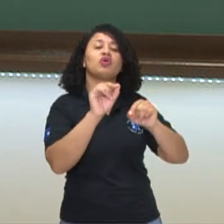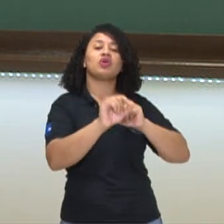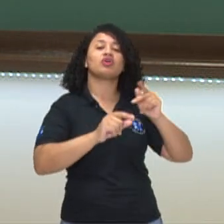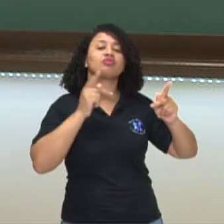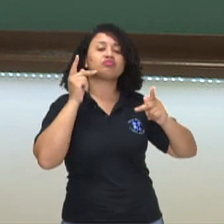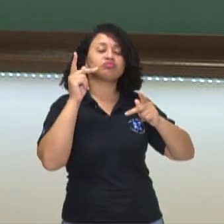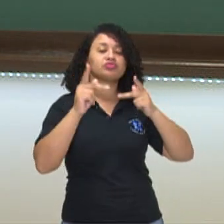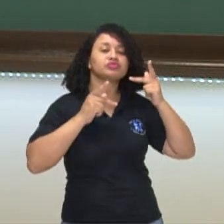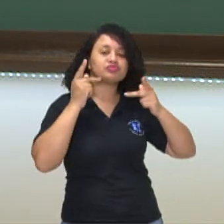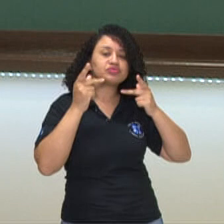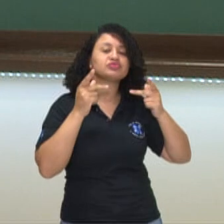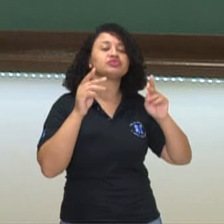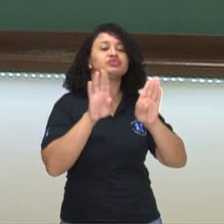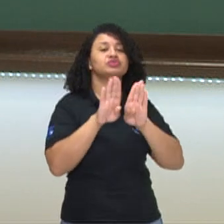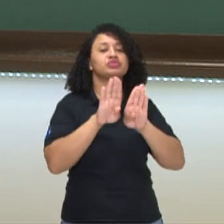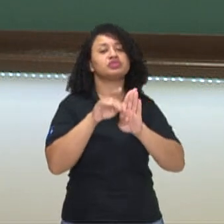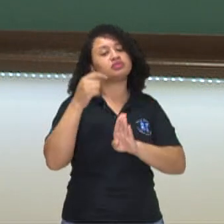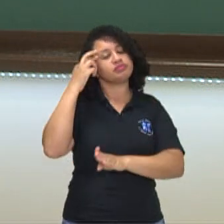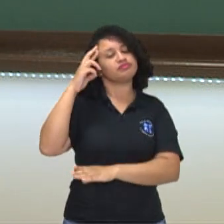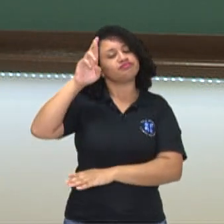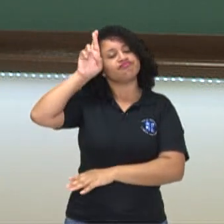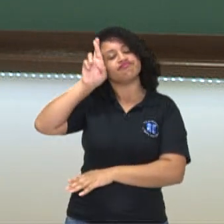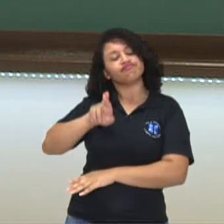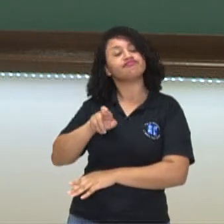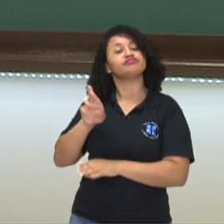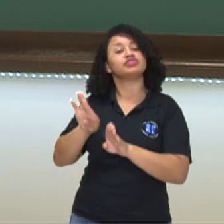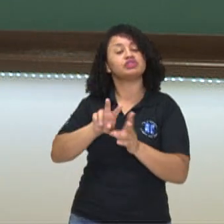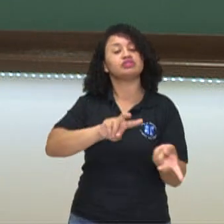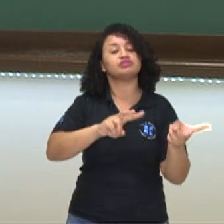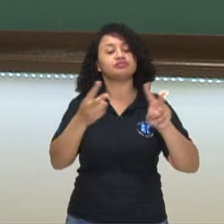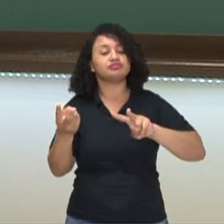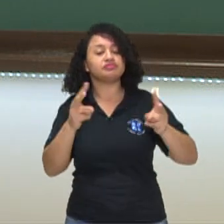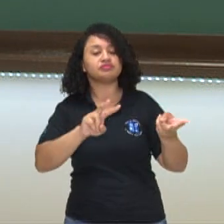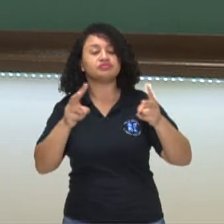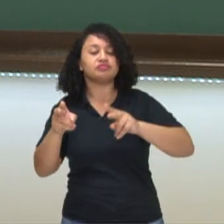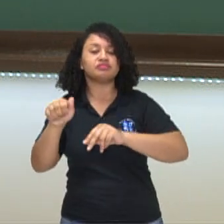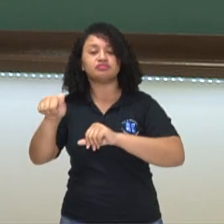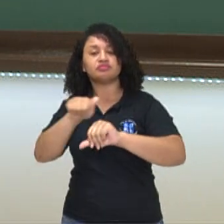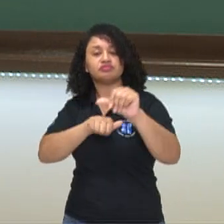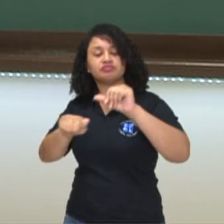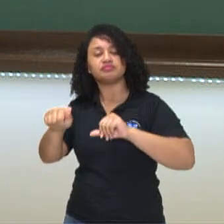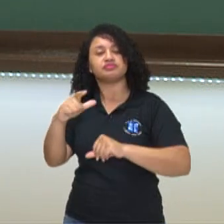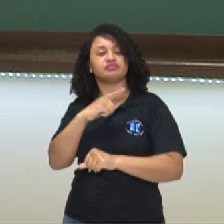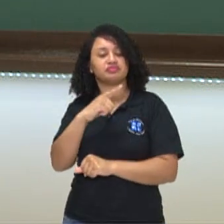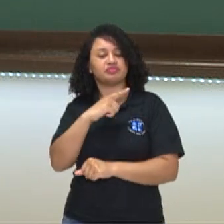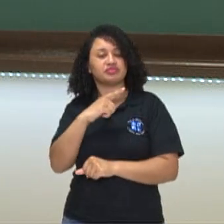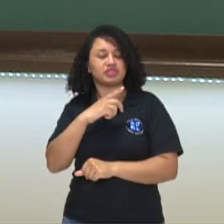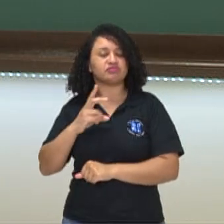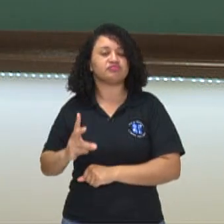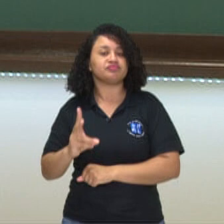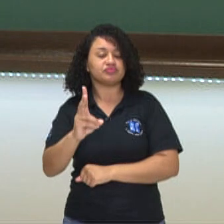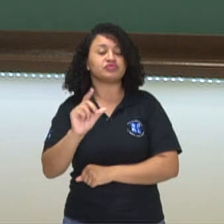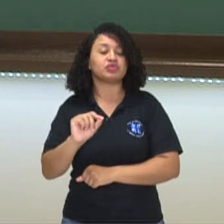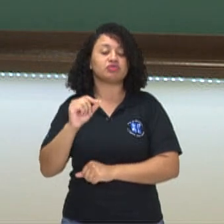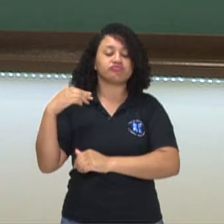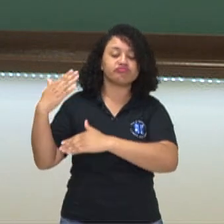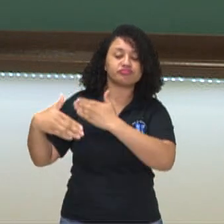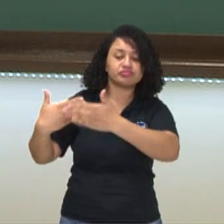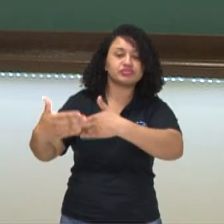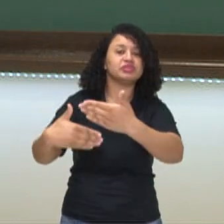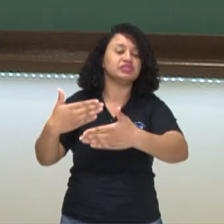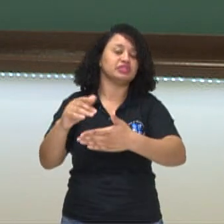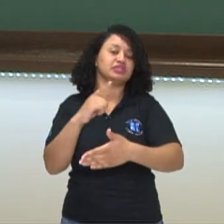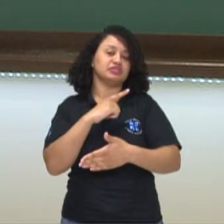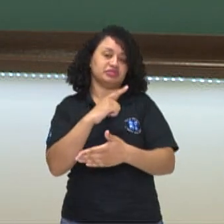política, né, o uso da razão. Então essa transição, essas mudanças e permanências nesse processo do homem medieval